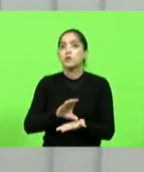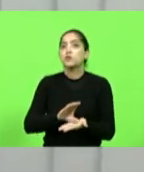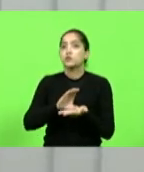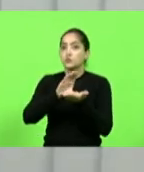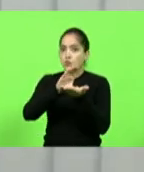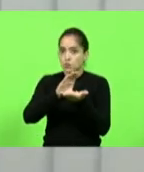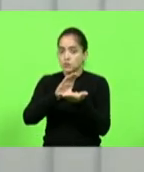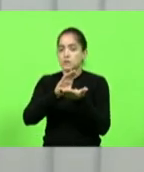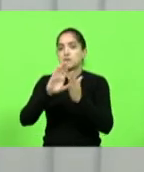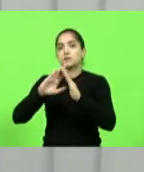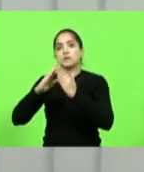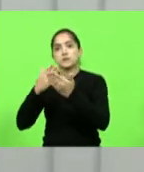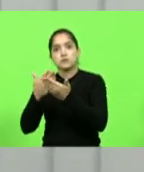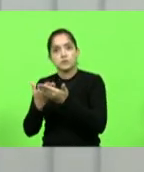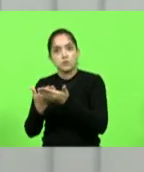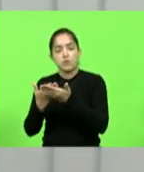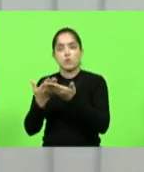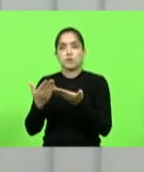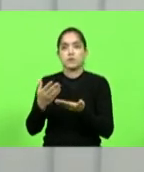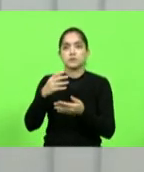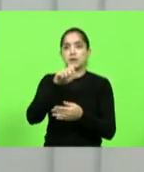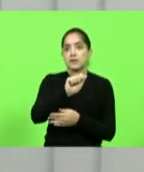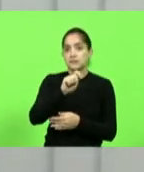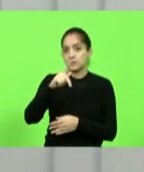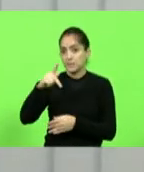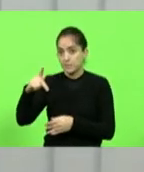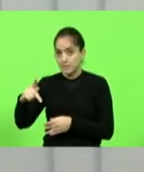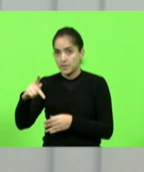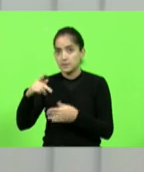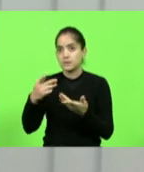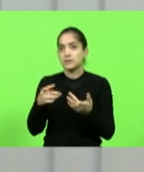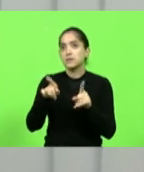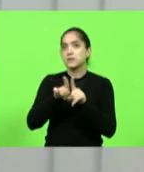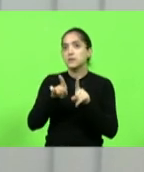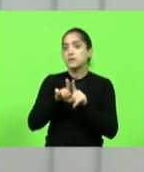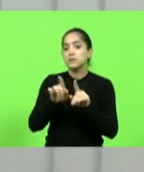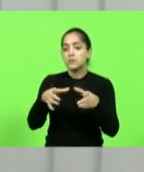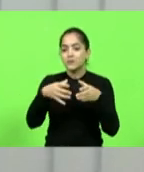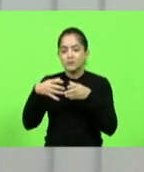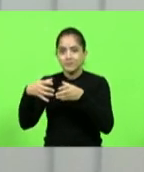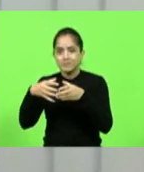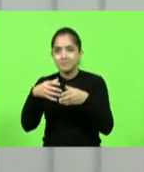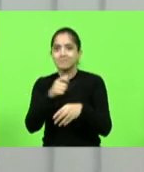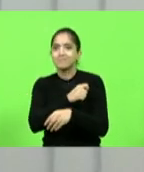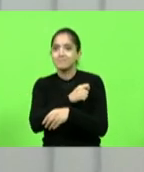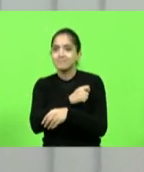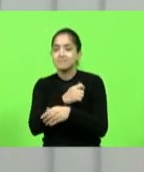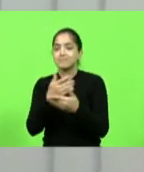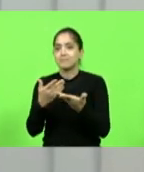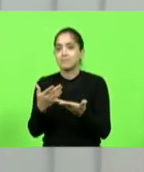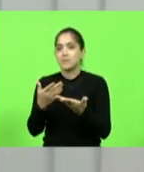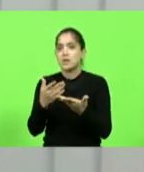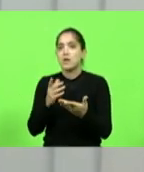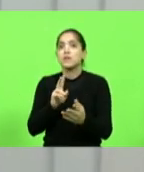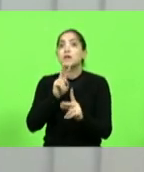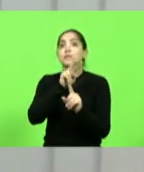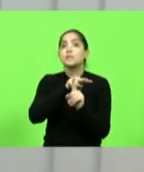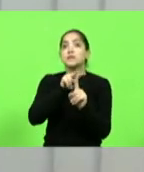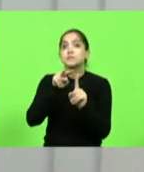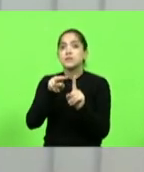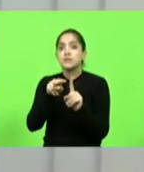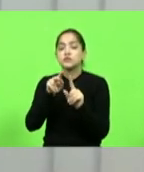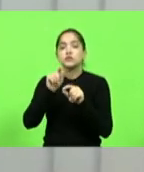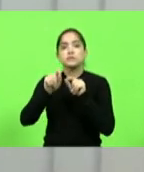de escola, das APPs e dos grêmios estudantis, na perspectiva do quê? Na perspectiva